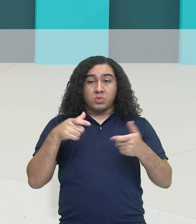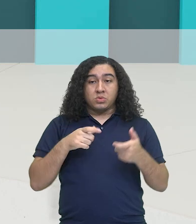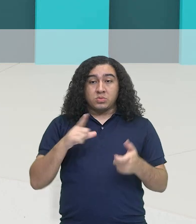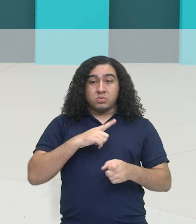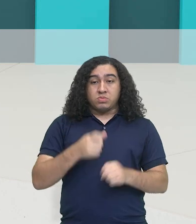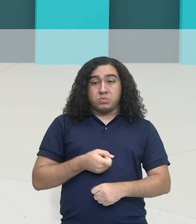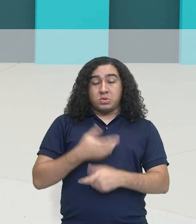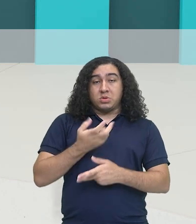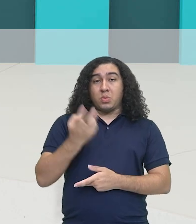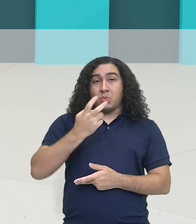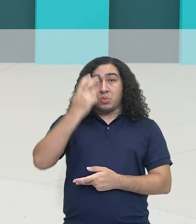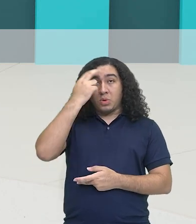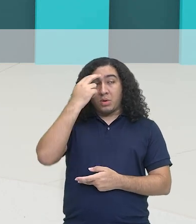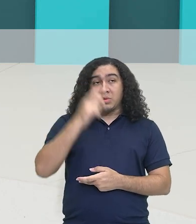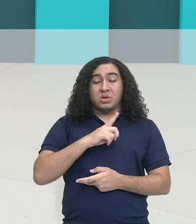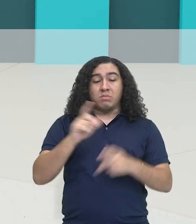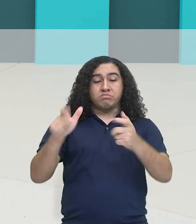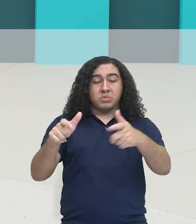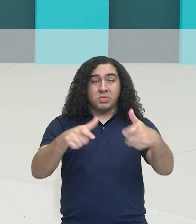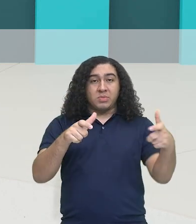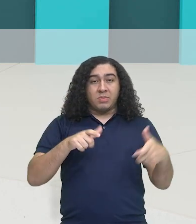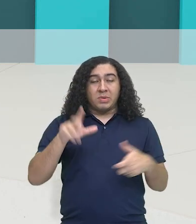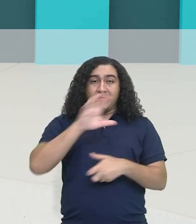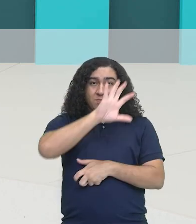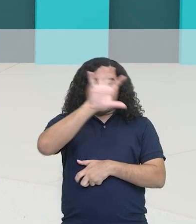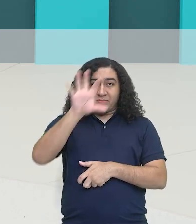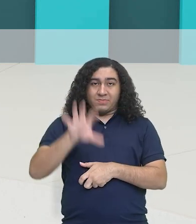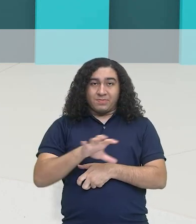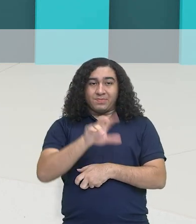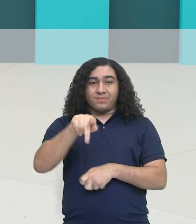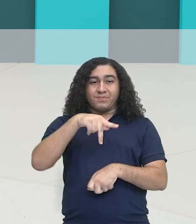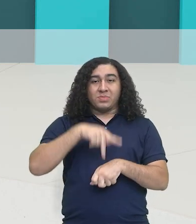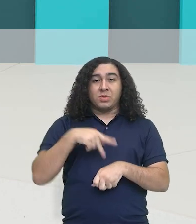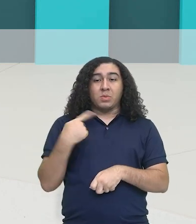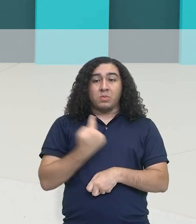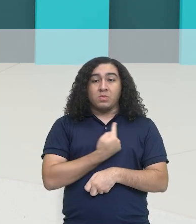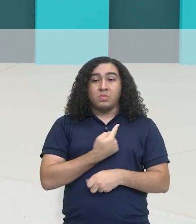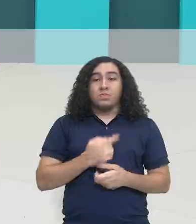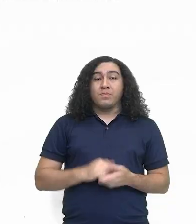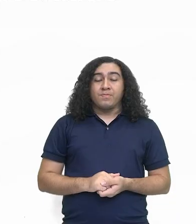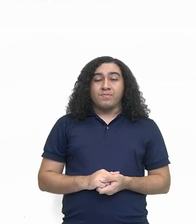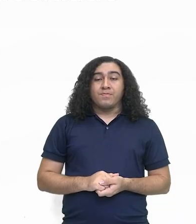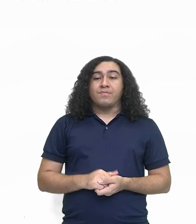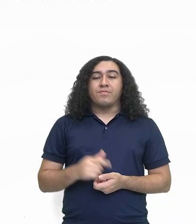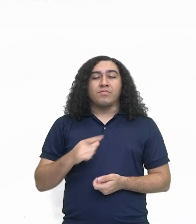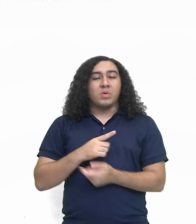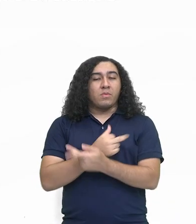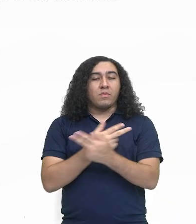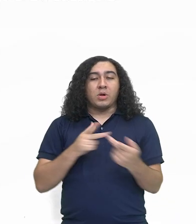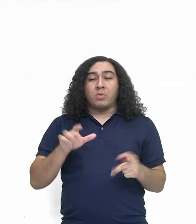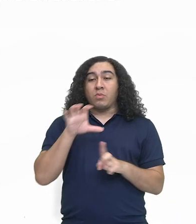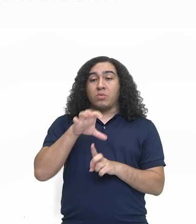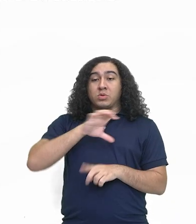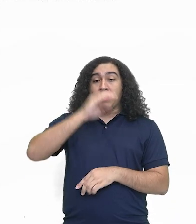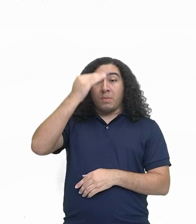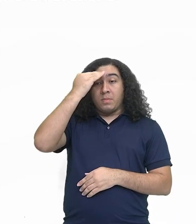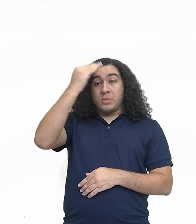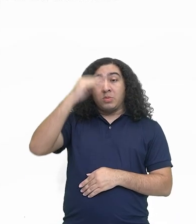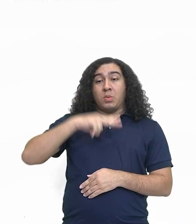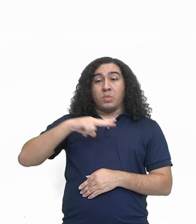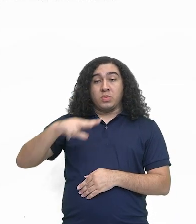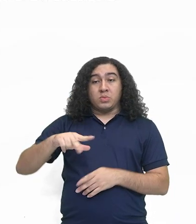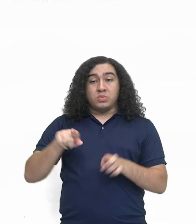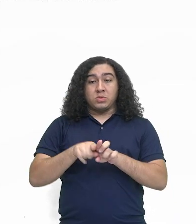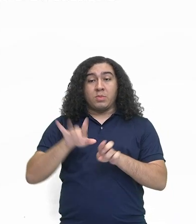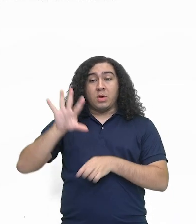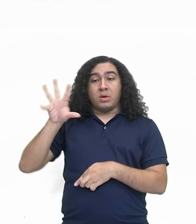culturais em cada parte aí do nosso país. Então, diversas influências culturais, principalmente portuguesa e